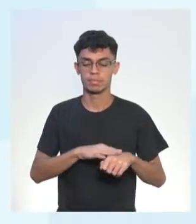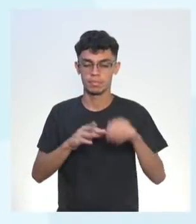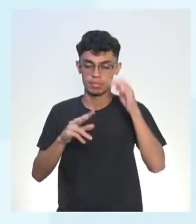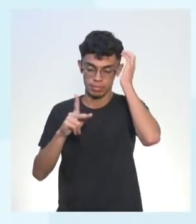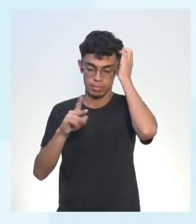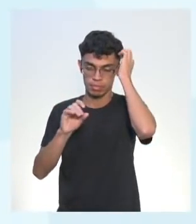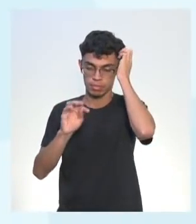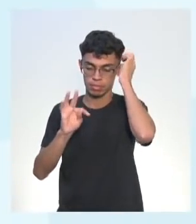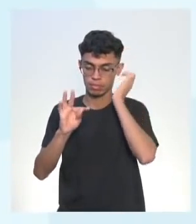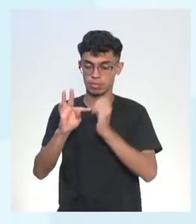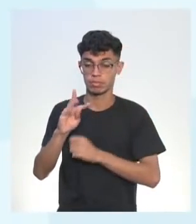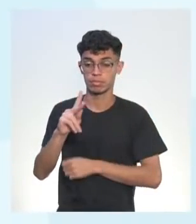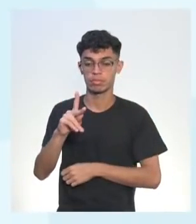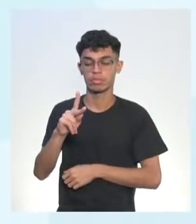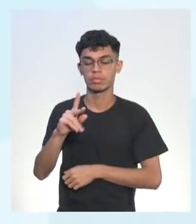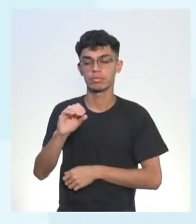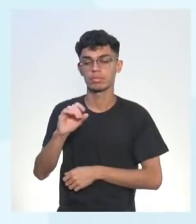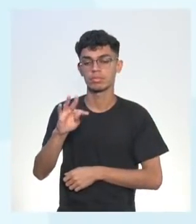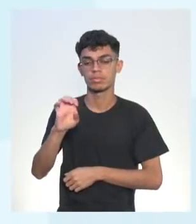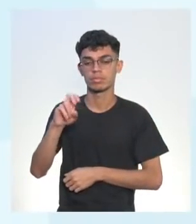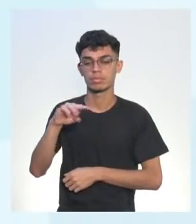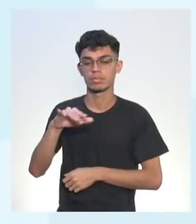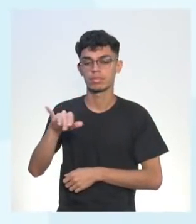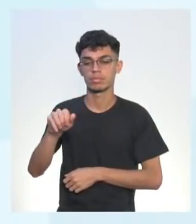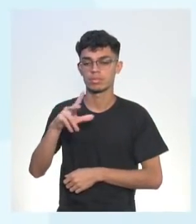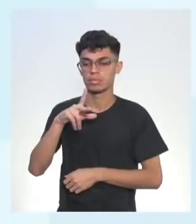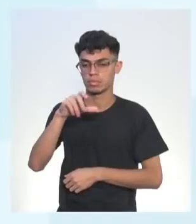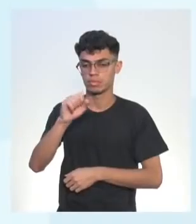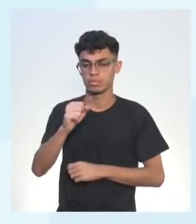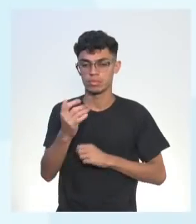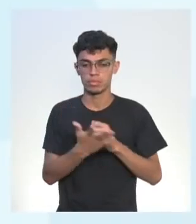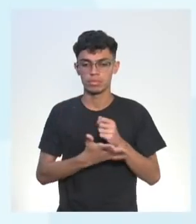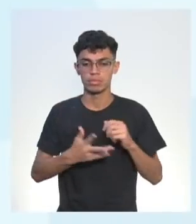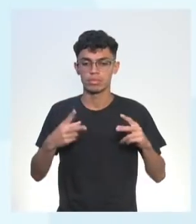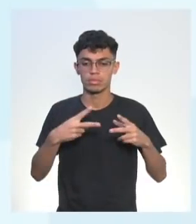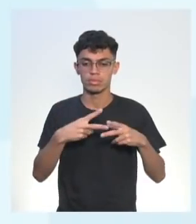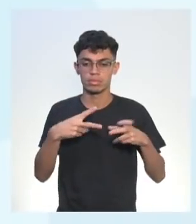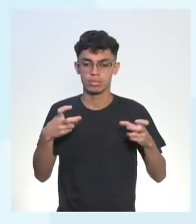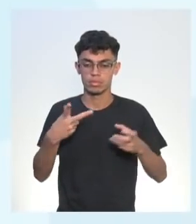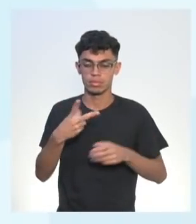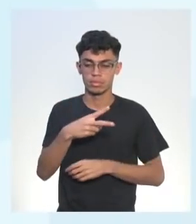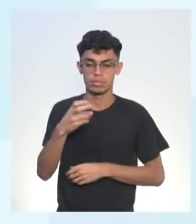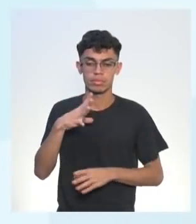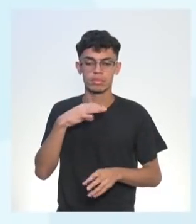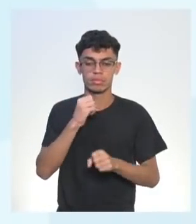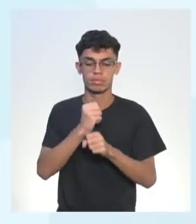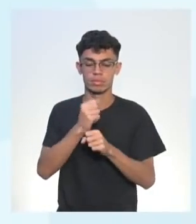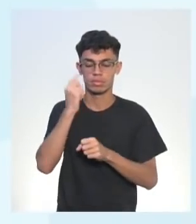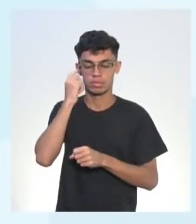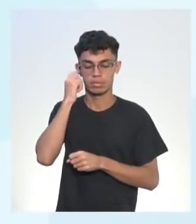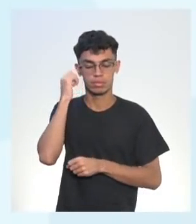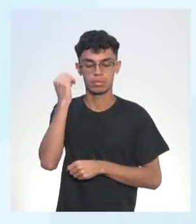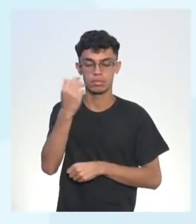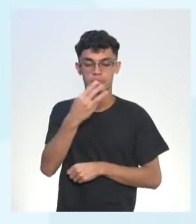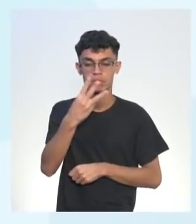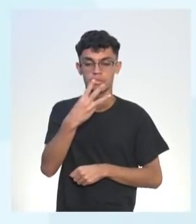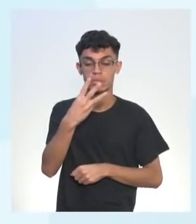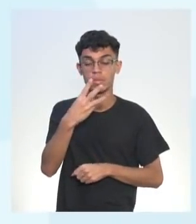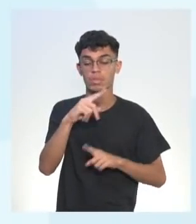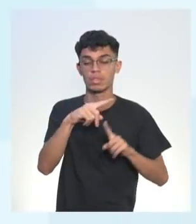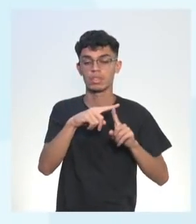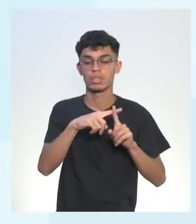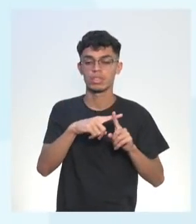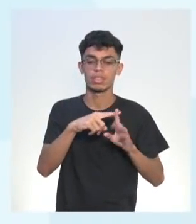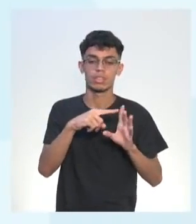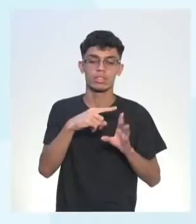potências pedacinhos por pedacinhos, se as bases forem iguais, a gente soma o expoente, ó, 3 mais 2. É